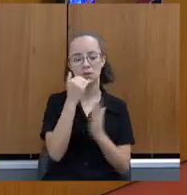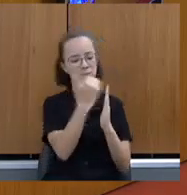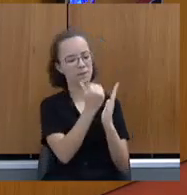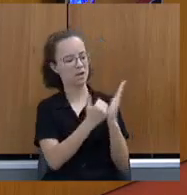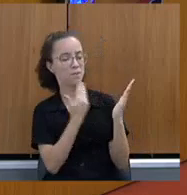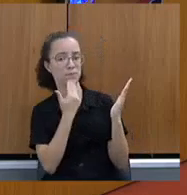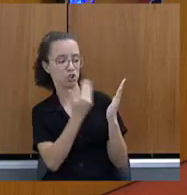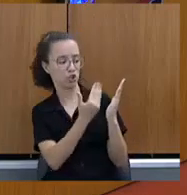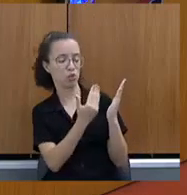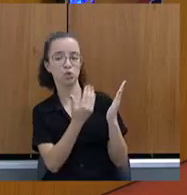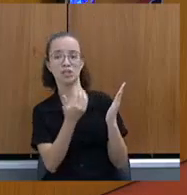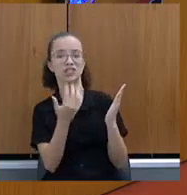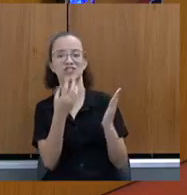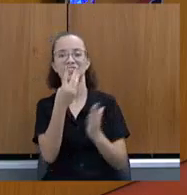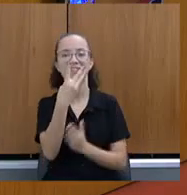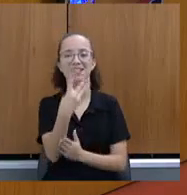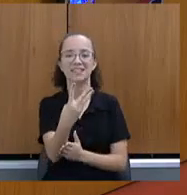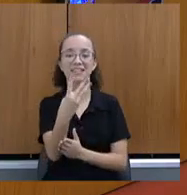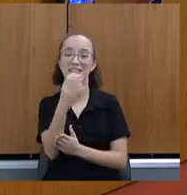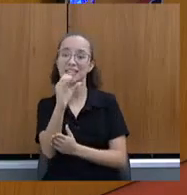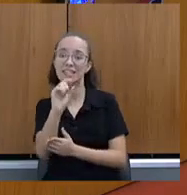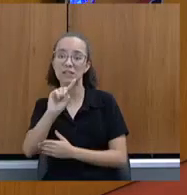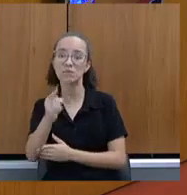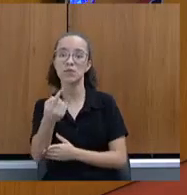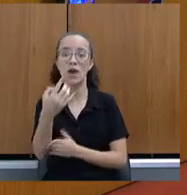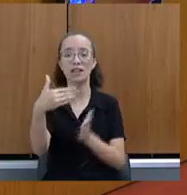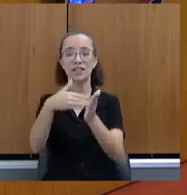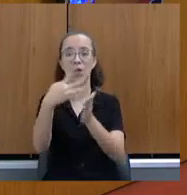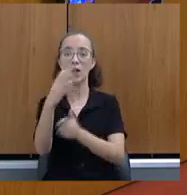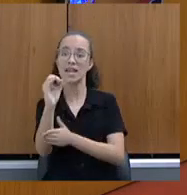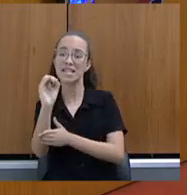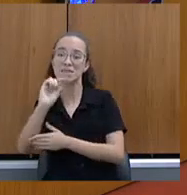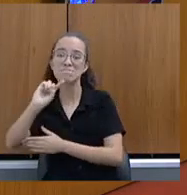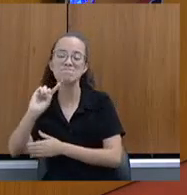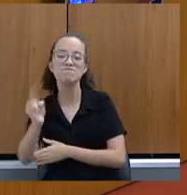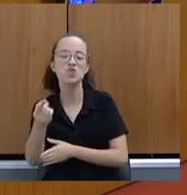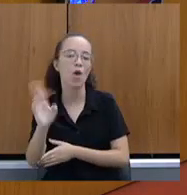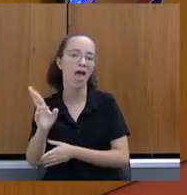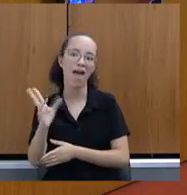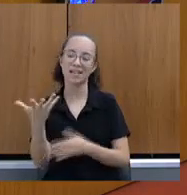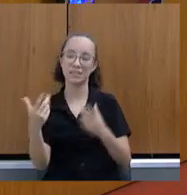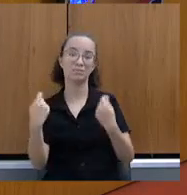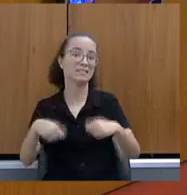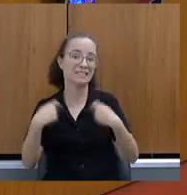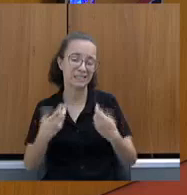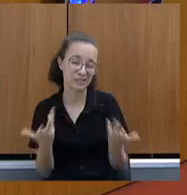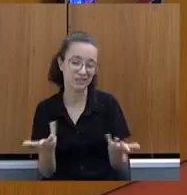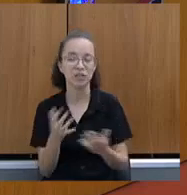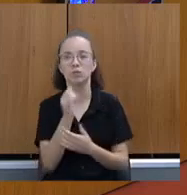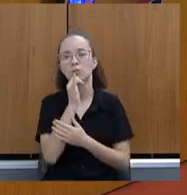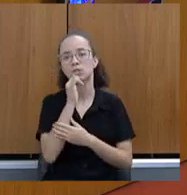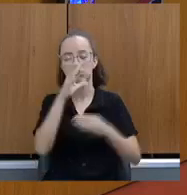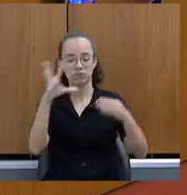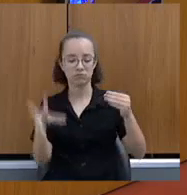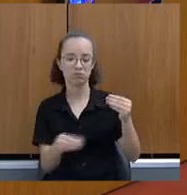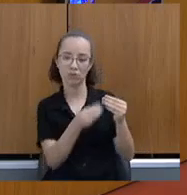determinado segmento de 30 a 40 mil para determinados eventos Ou seja eu vou colocar uma emenda de 90 mil para